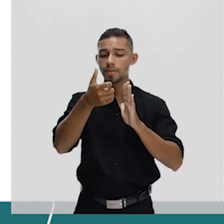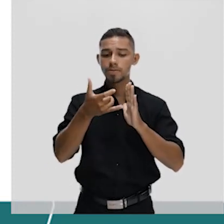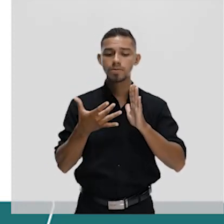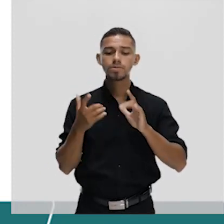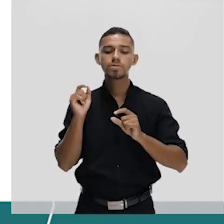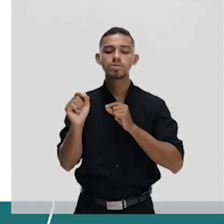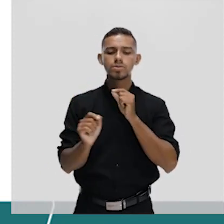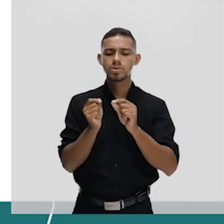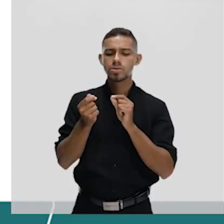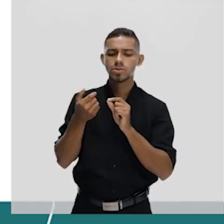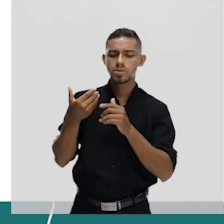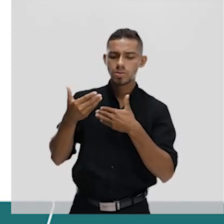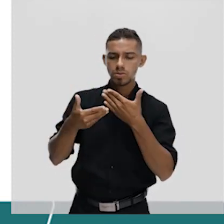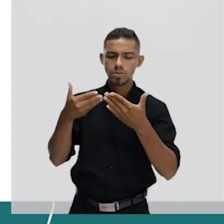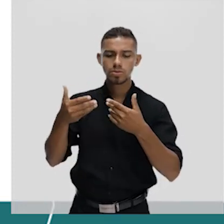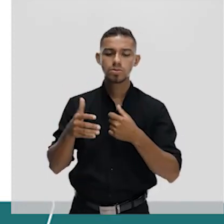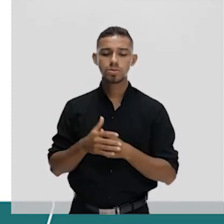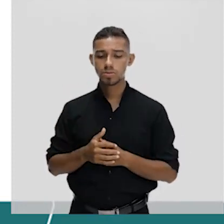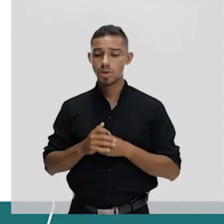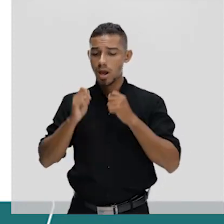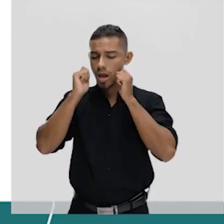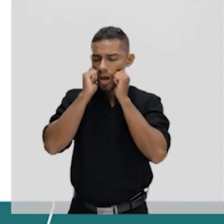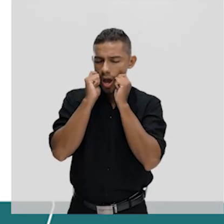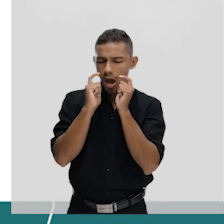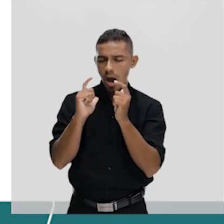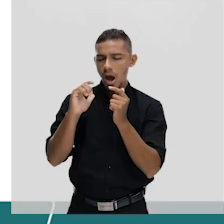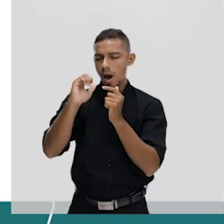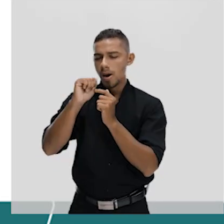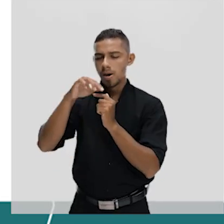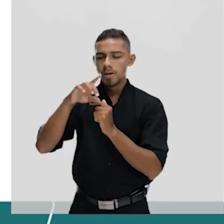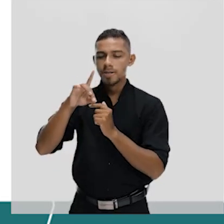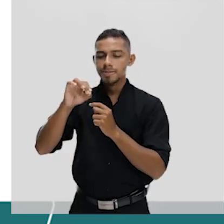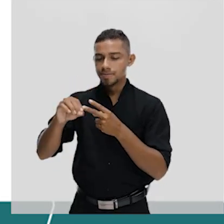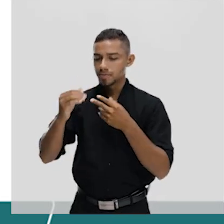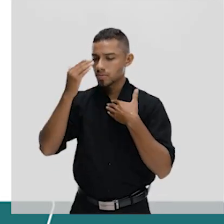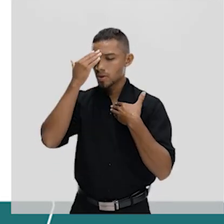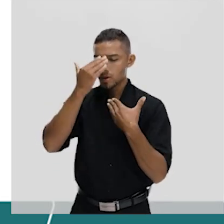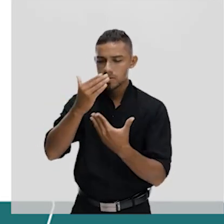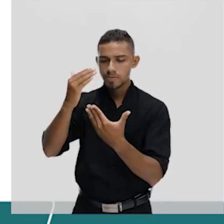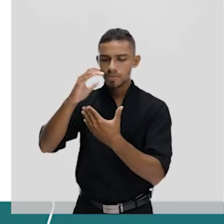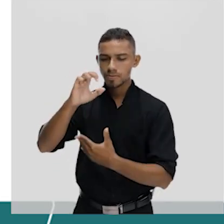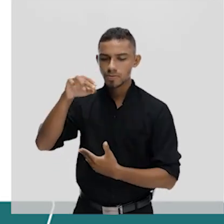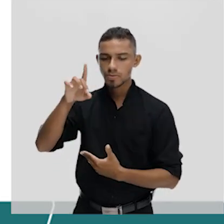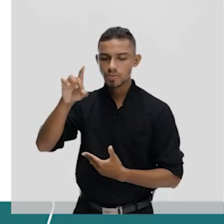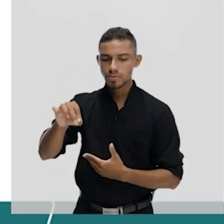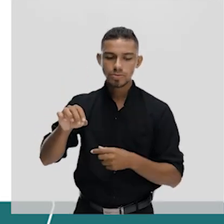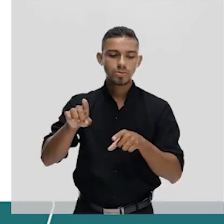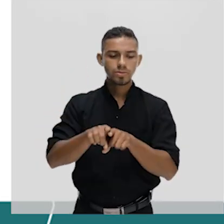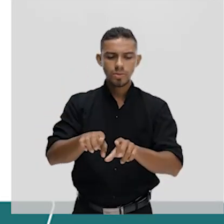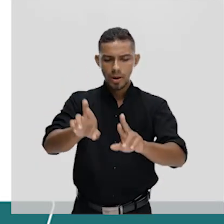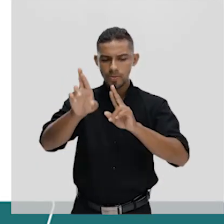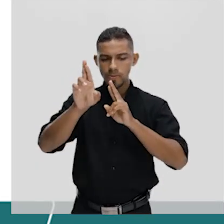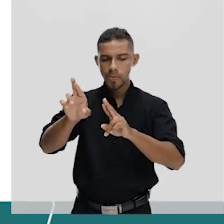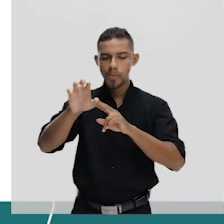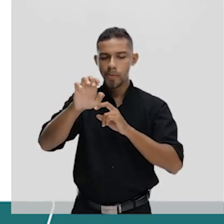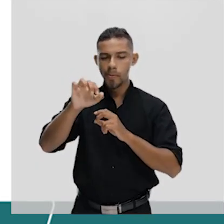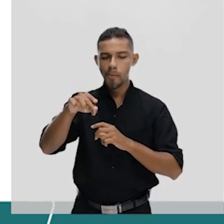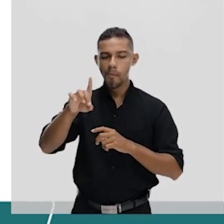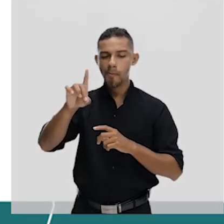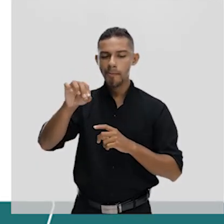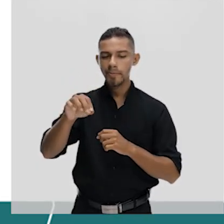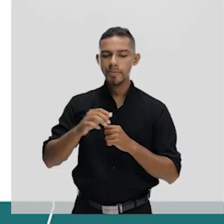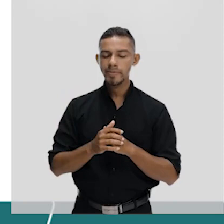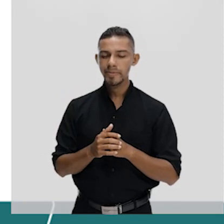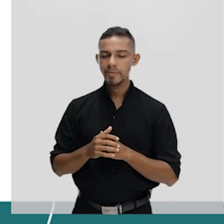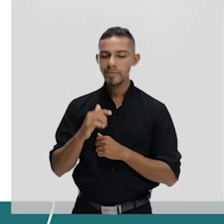está em desenvolvimento: acordando, agradecendo, esperando, sorrindo e unindo.